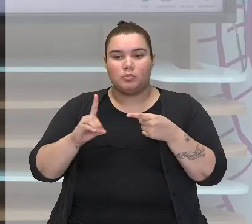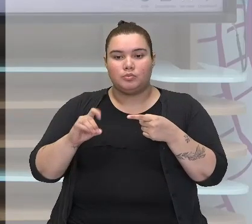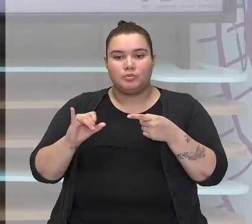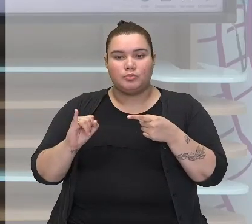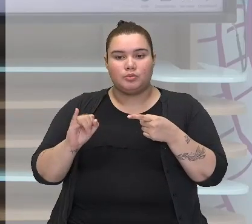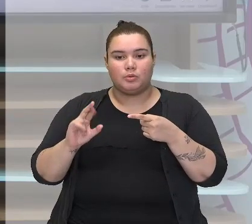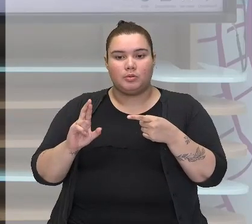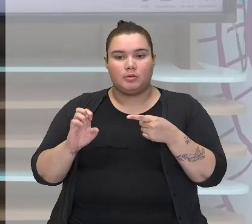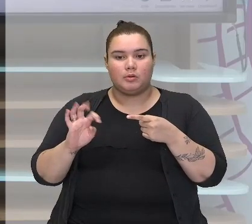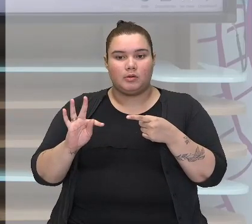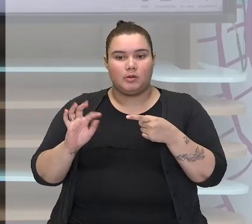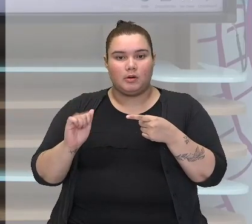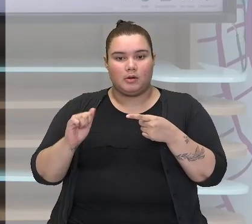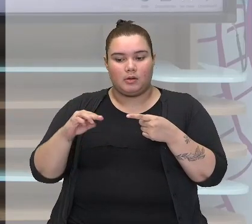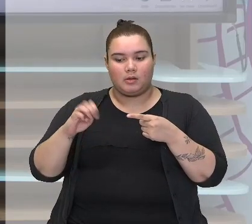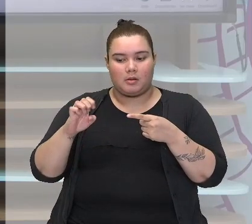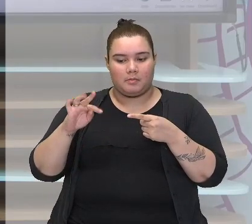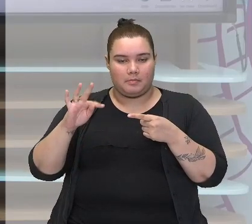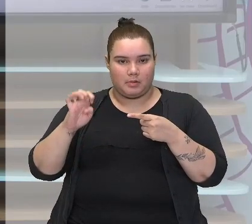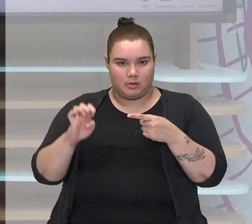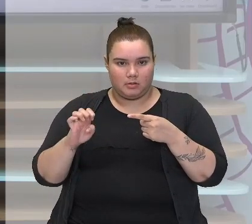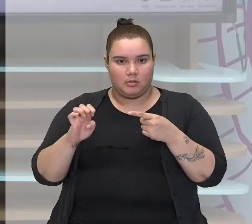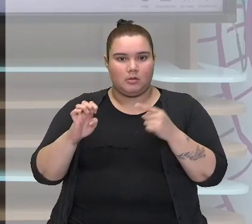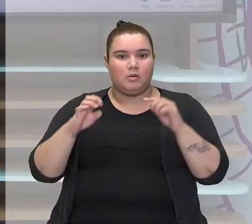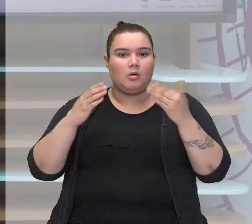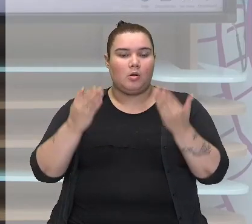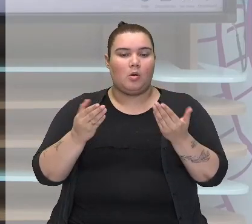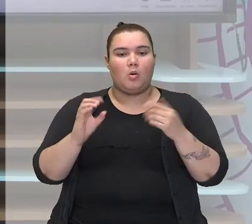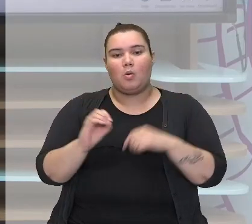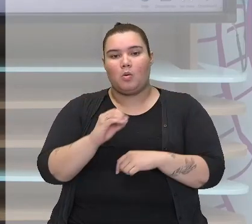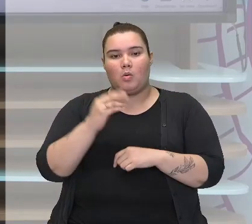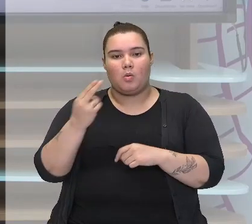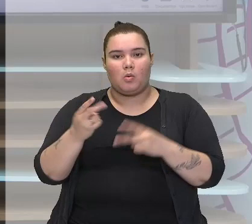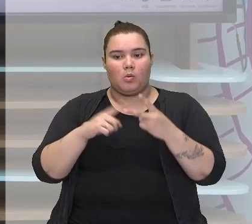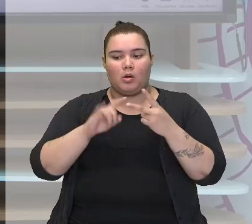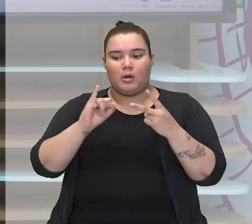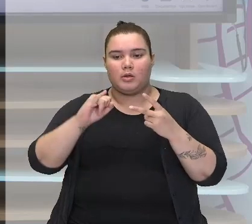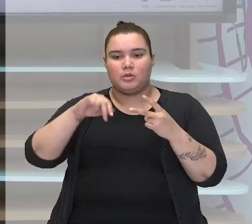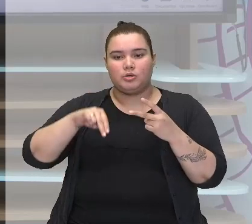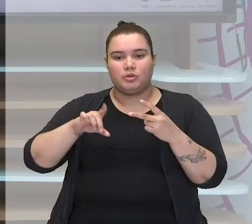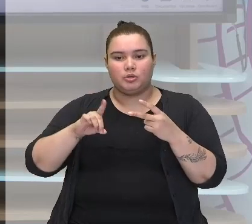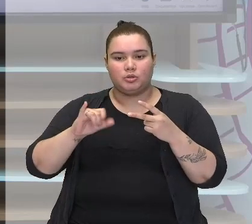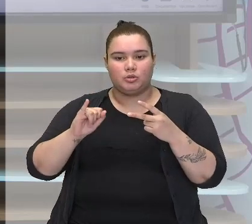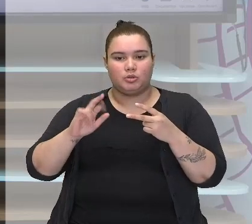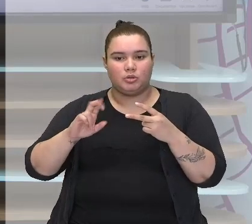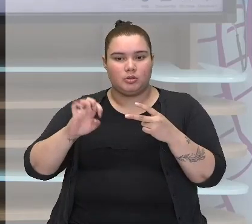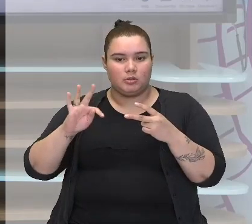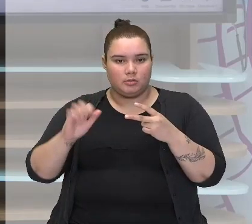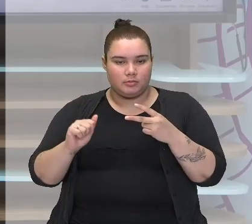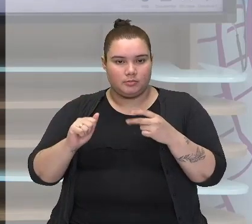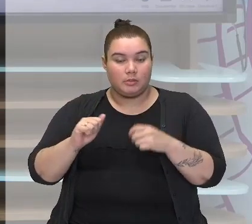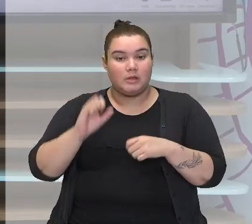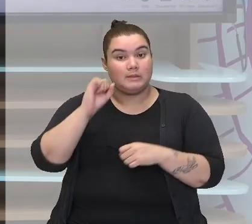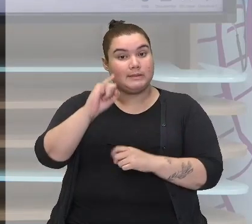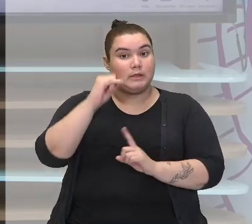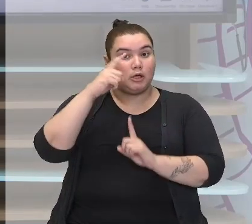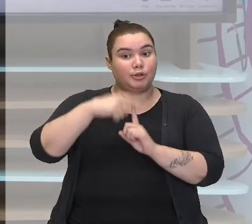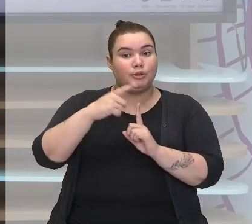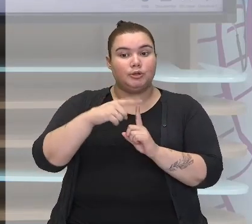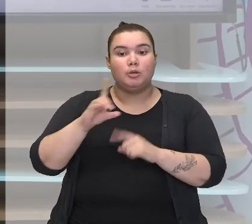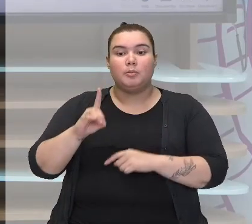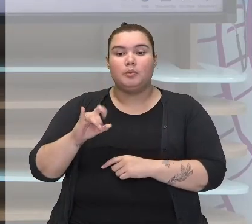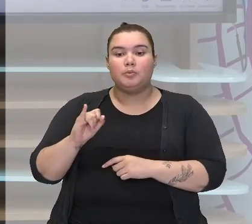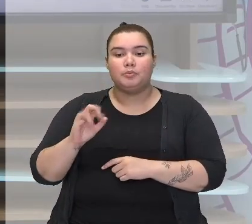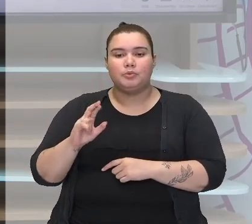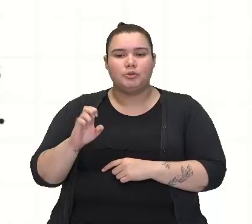proporcional ou simplesmente direta, você diz direta ou indireta. Agora, se ela for direta, como que